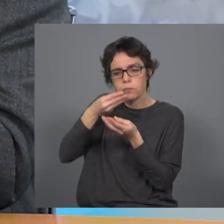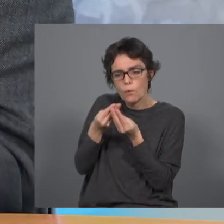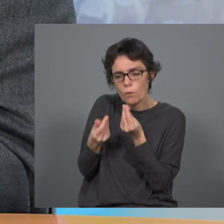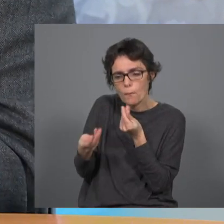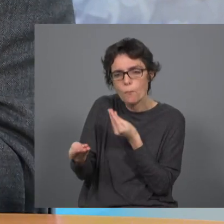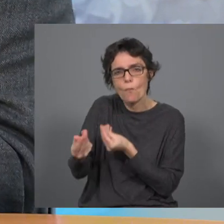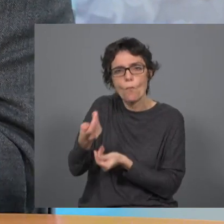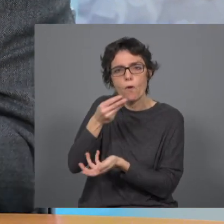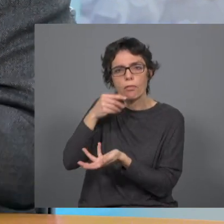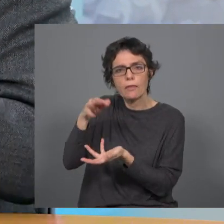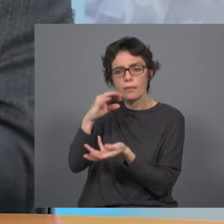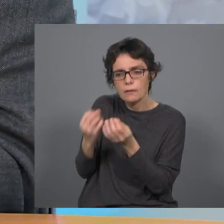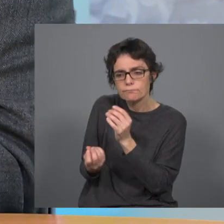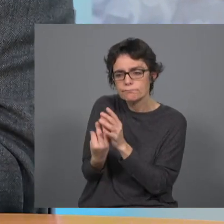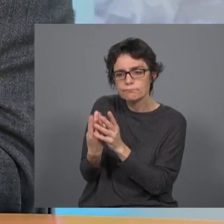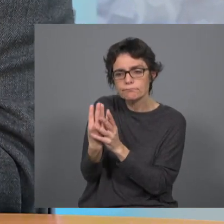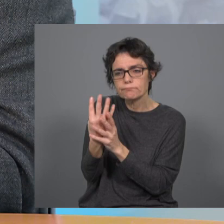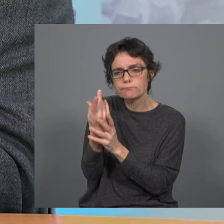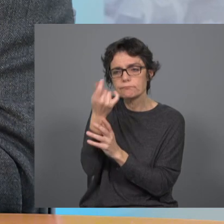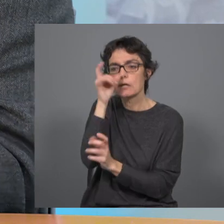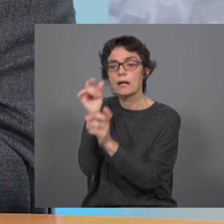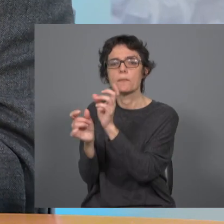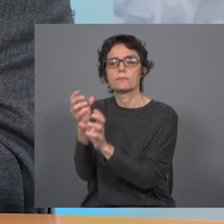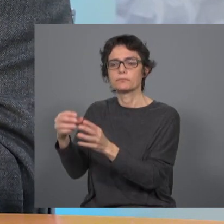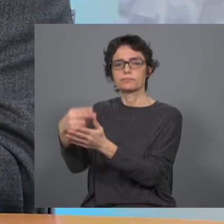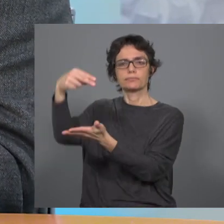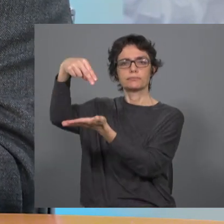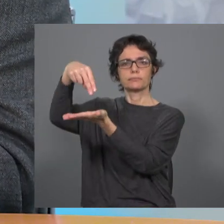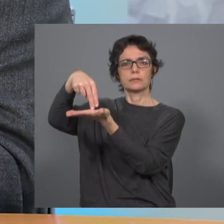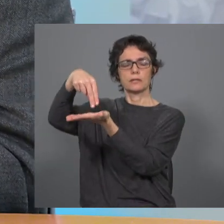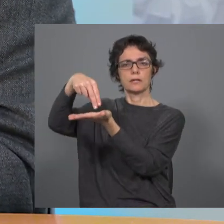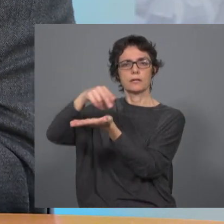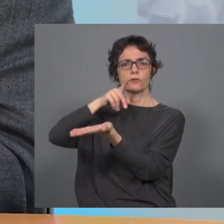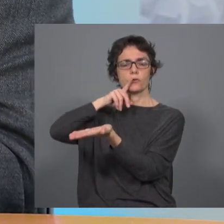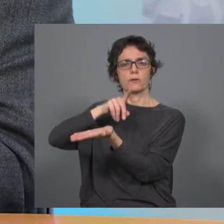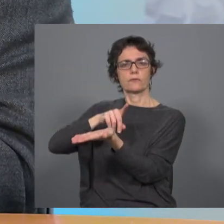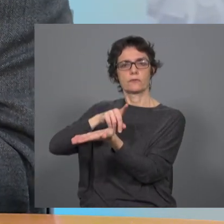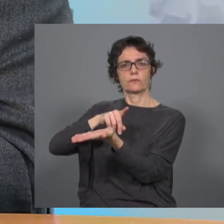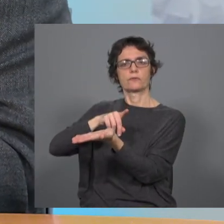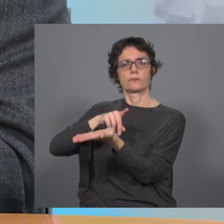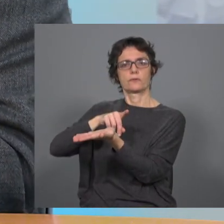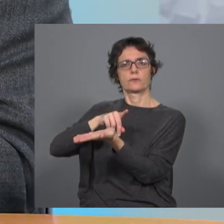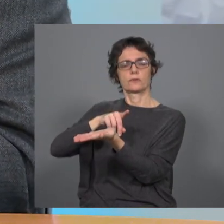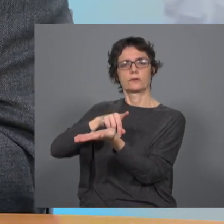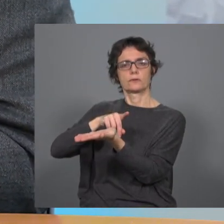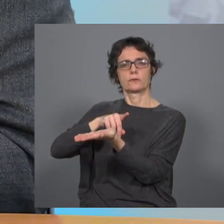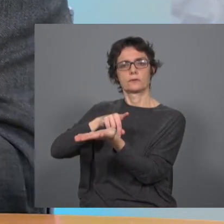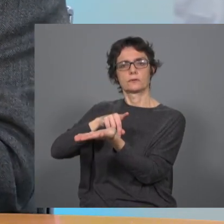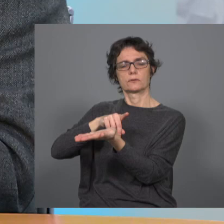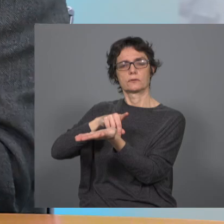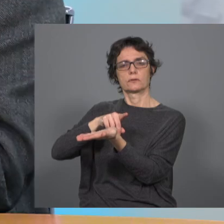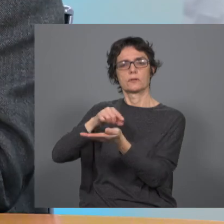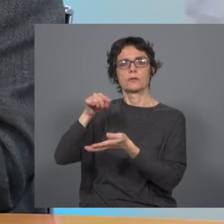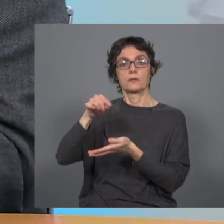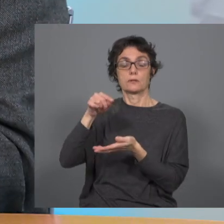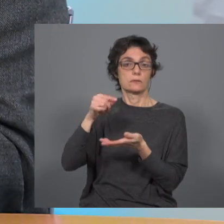simbólica claramente penitencial, claramente de conversão de vida, ela já nos conecta, já nos lança para também a